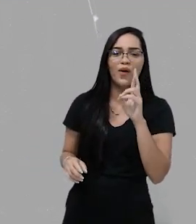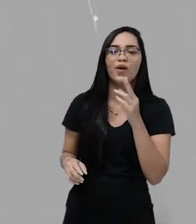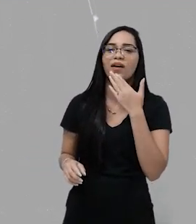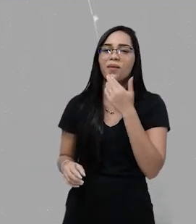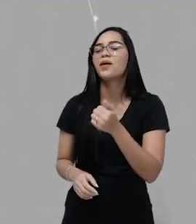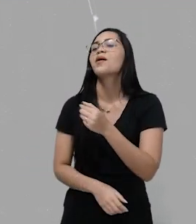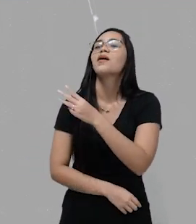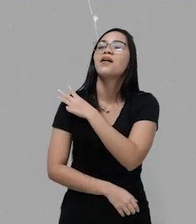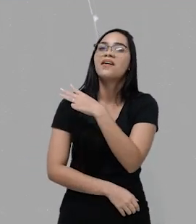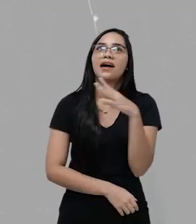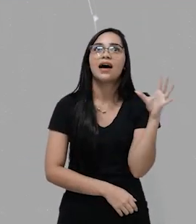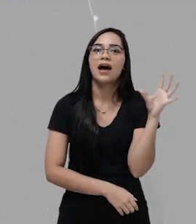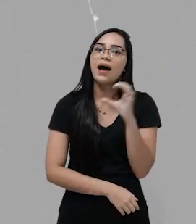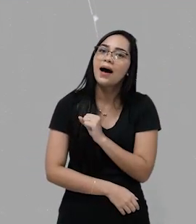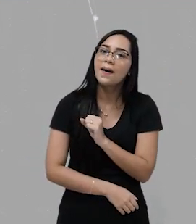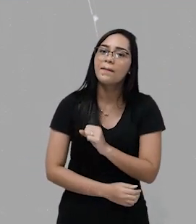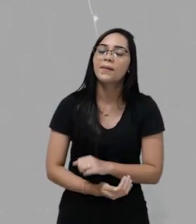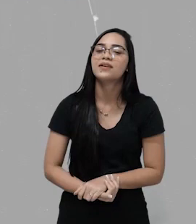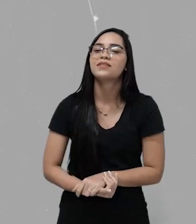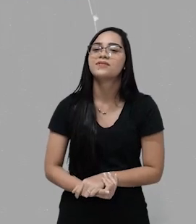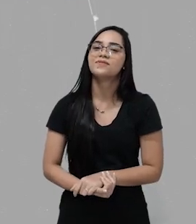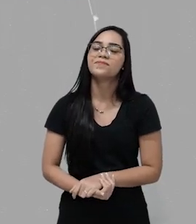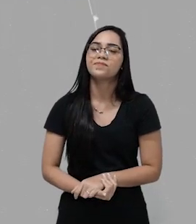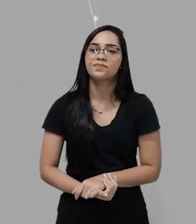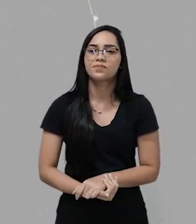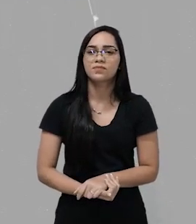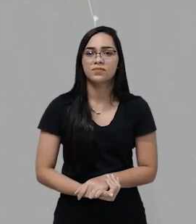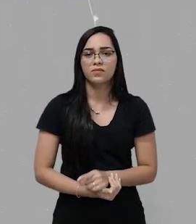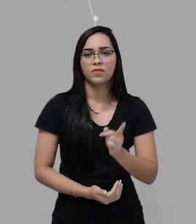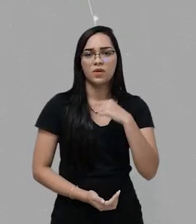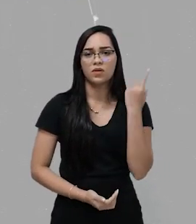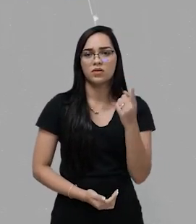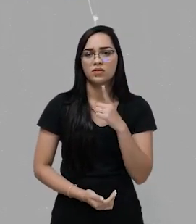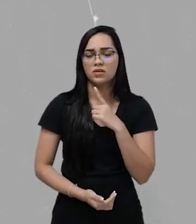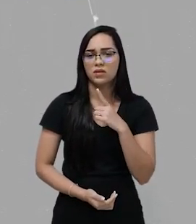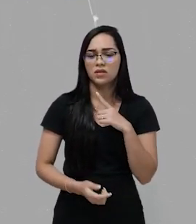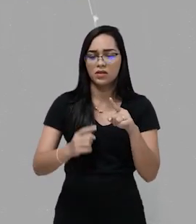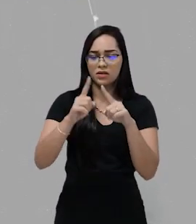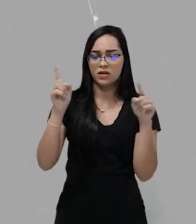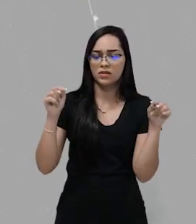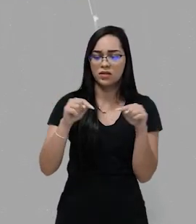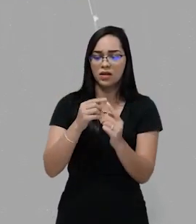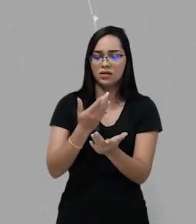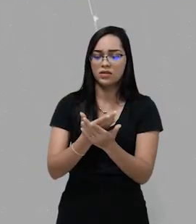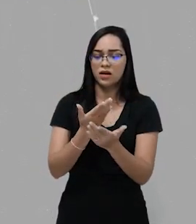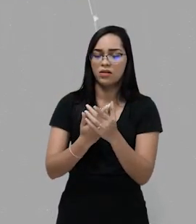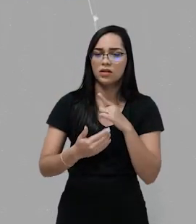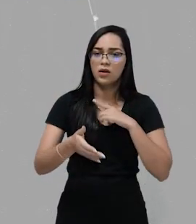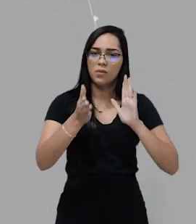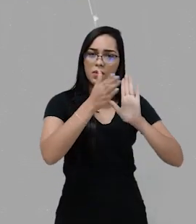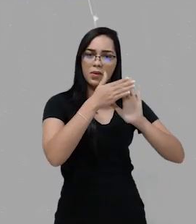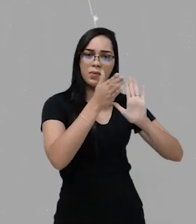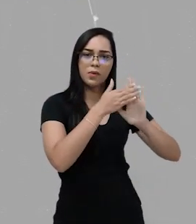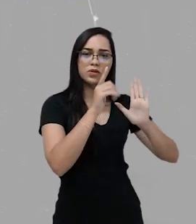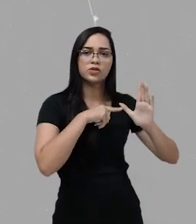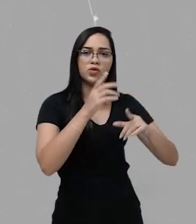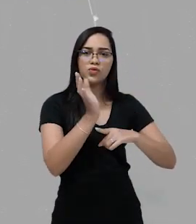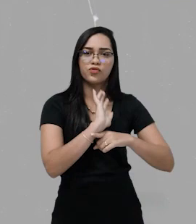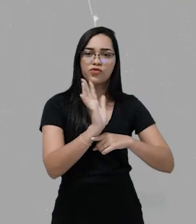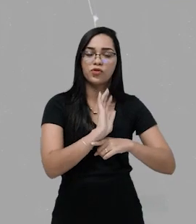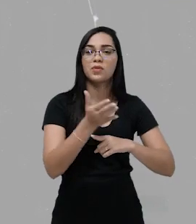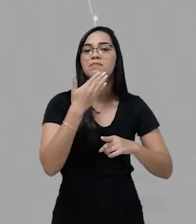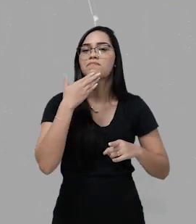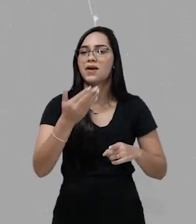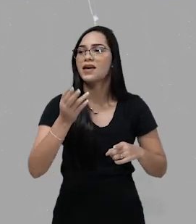ensino médio adora. Adora um filmezinho de terror. Quando a gente está em sala de aula e tem uma proposta de passar um filme,